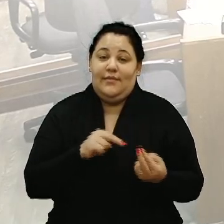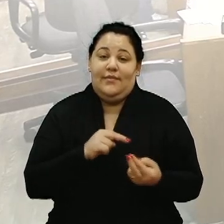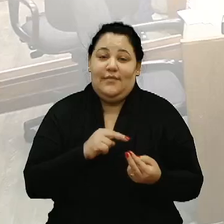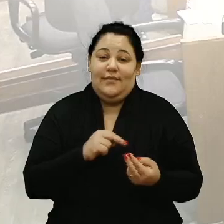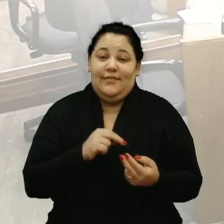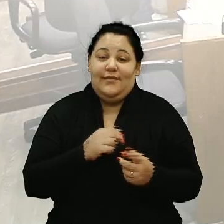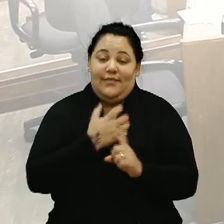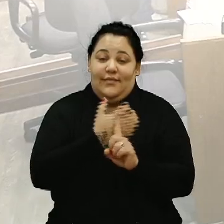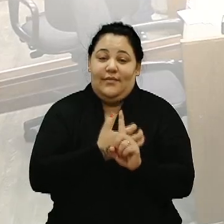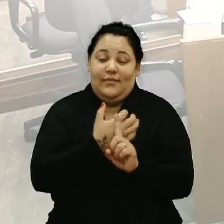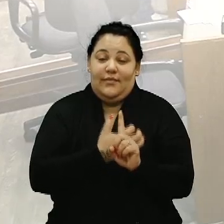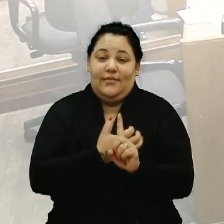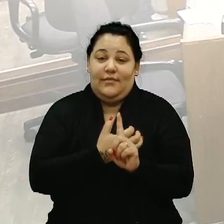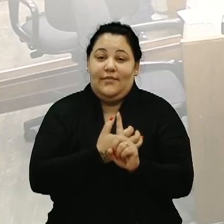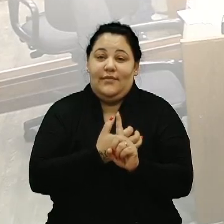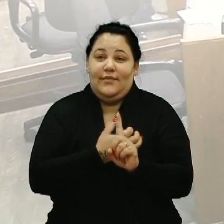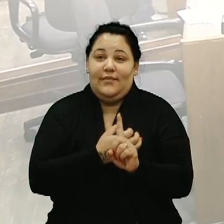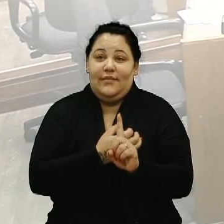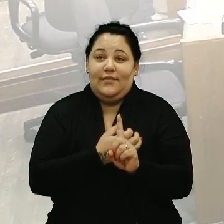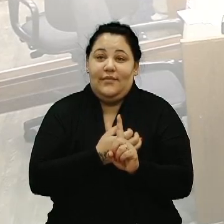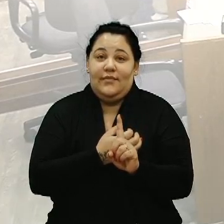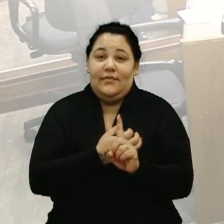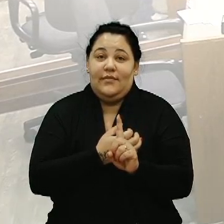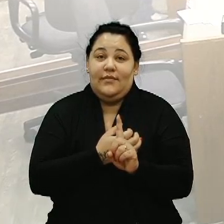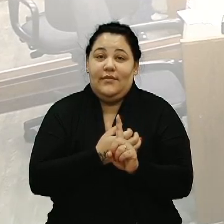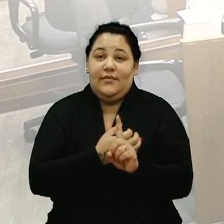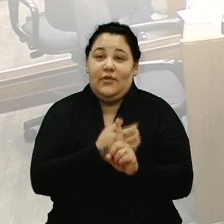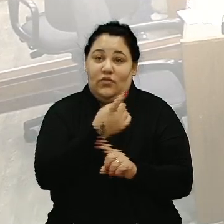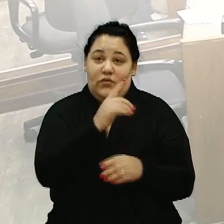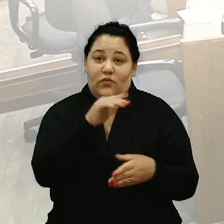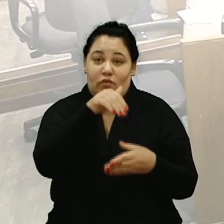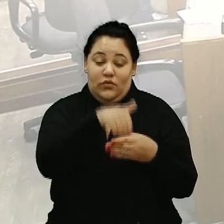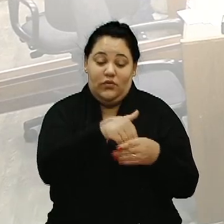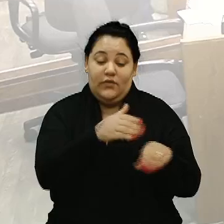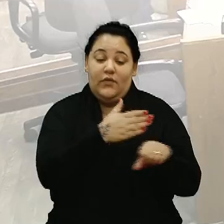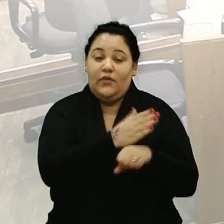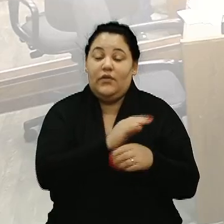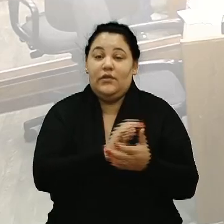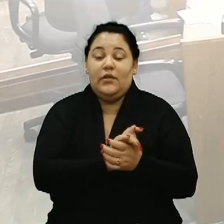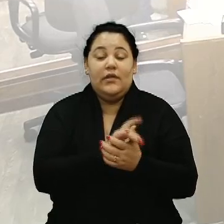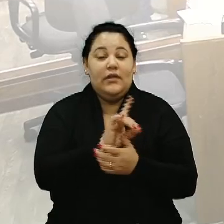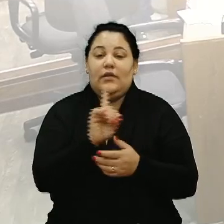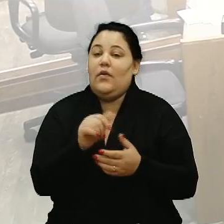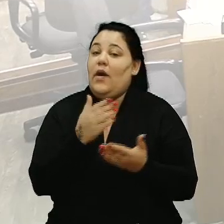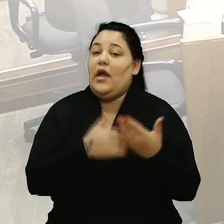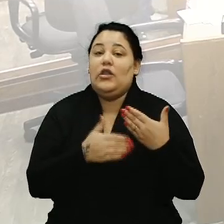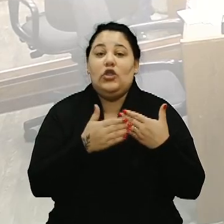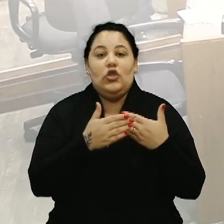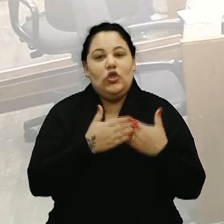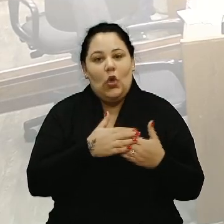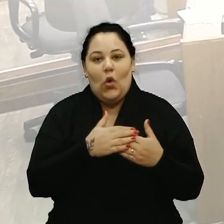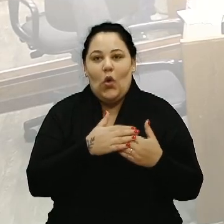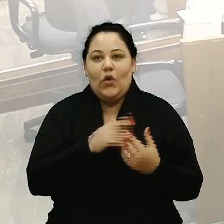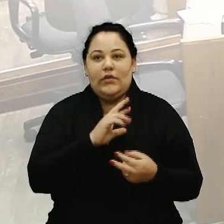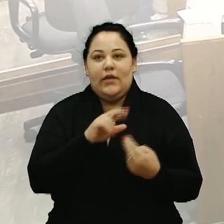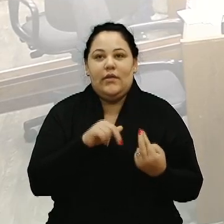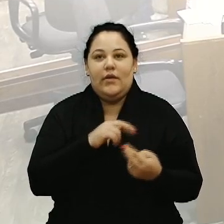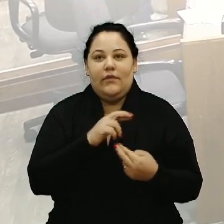do governo municipal, o senhor votou a favor, vereador Velocino, então não é toda a reforma que dá arrepio.